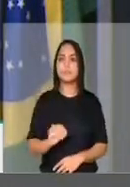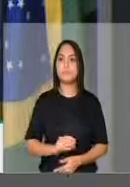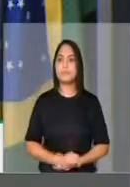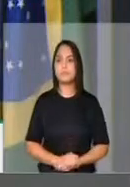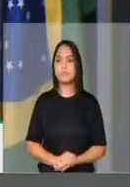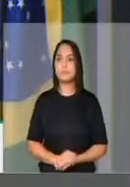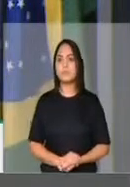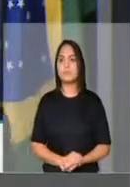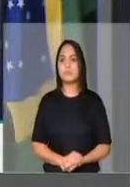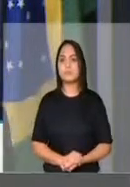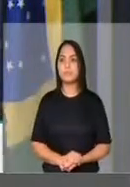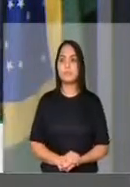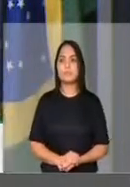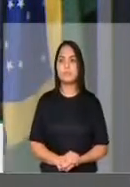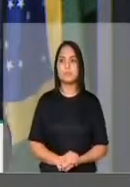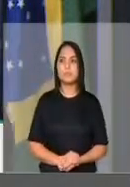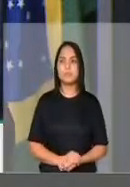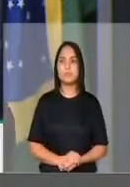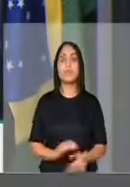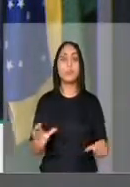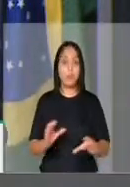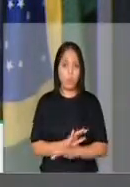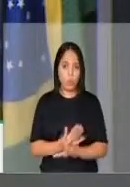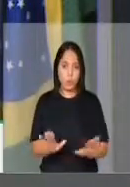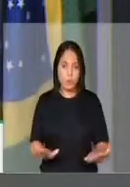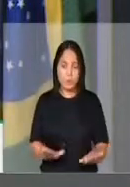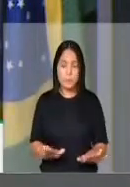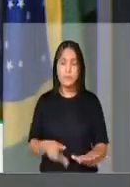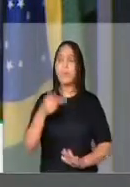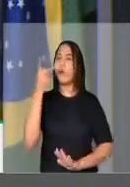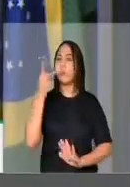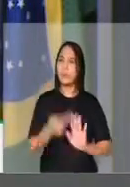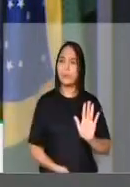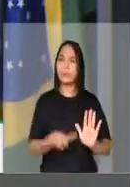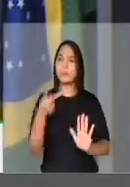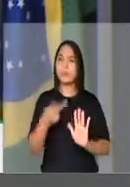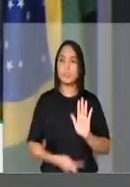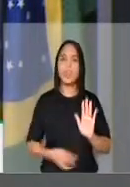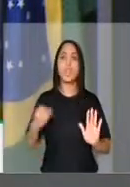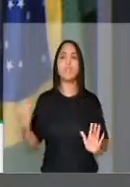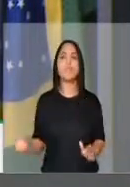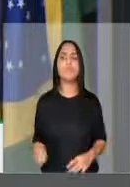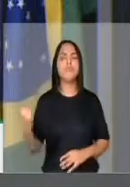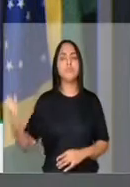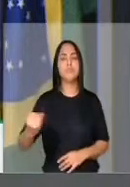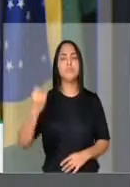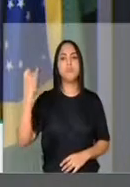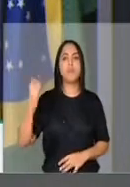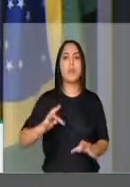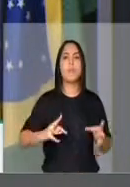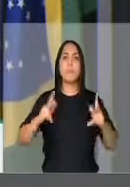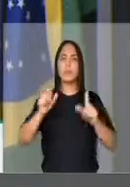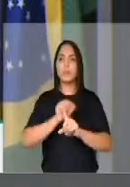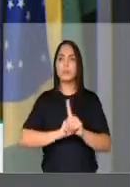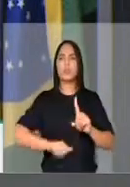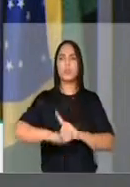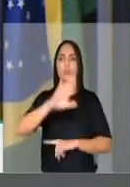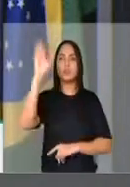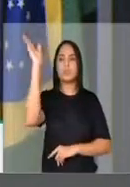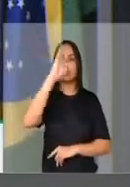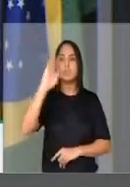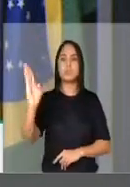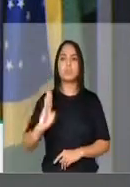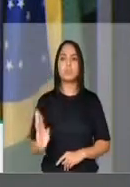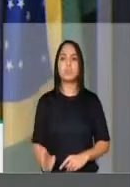ele foi prefeito um projeto adicional é absolutamente importante para a sociedade brasileira